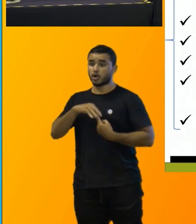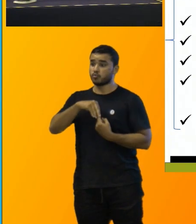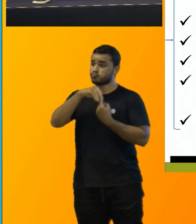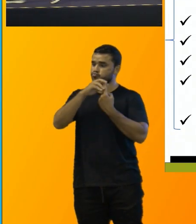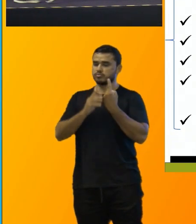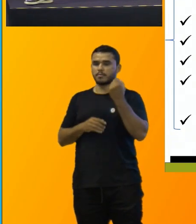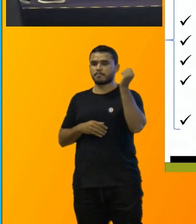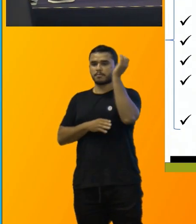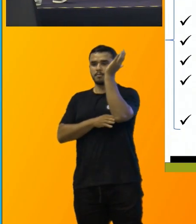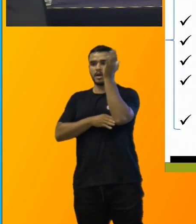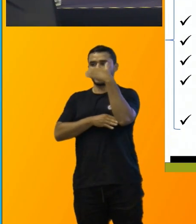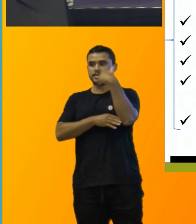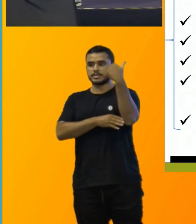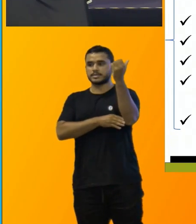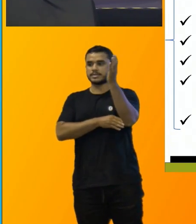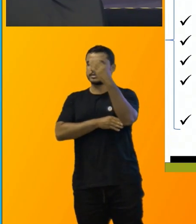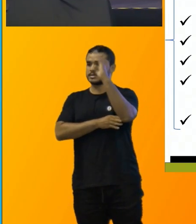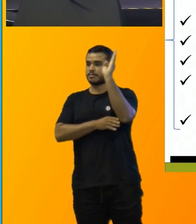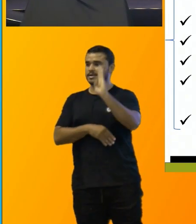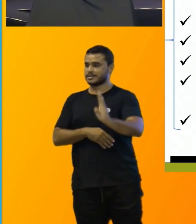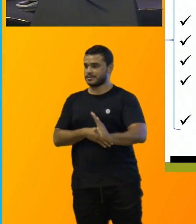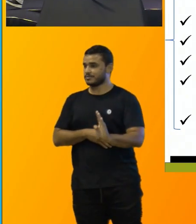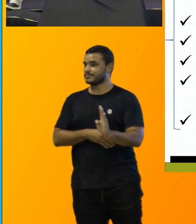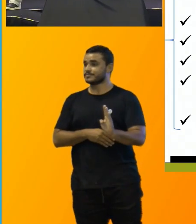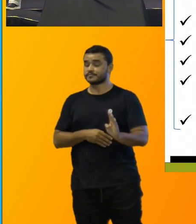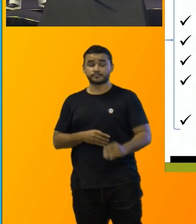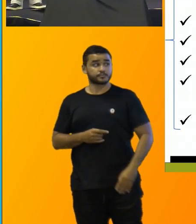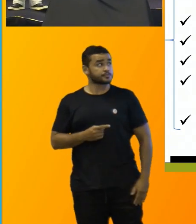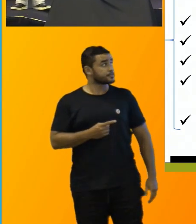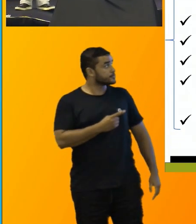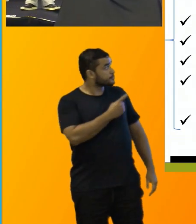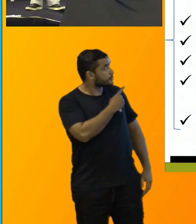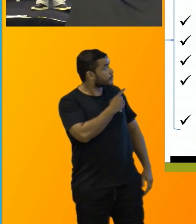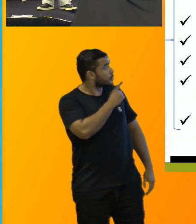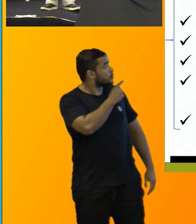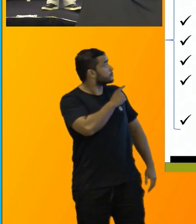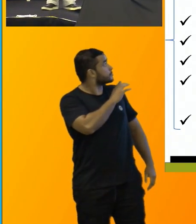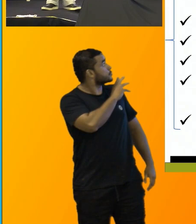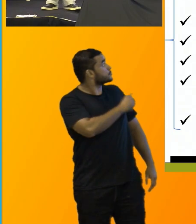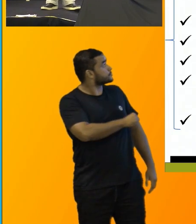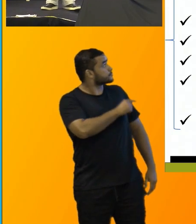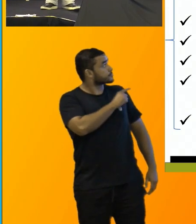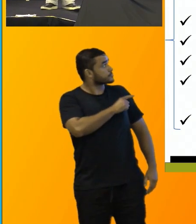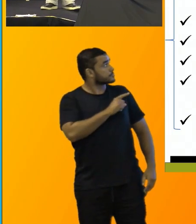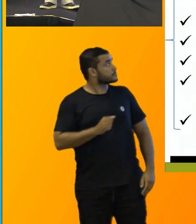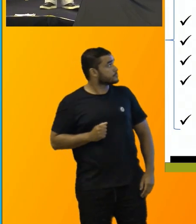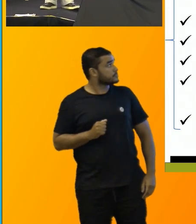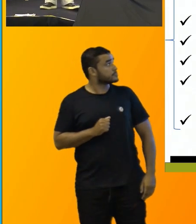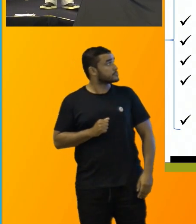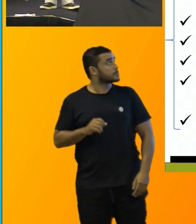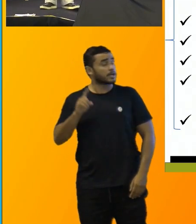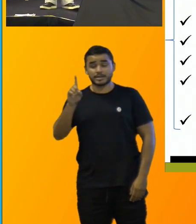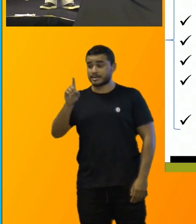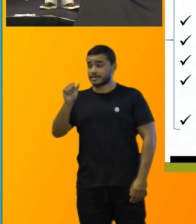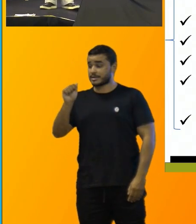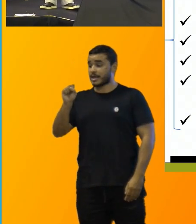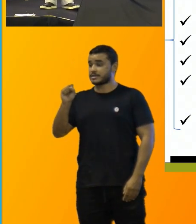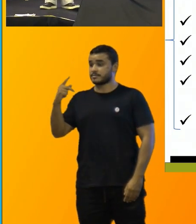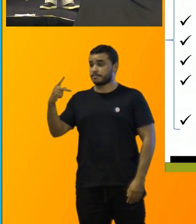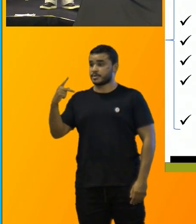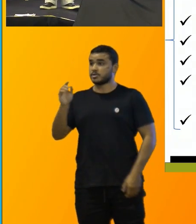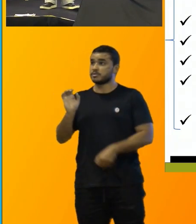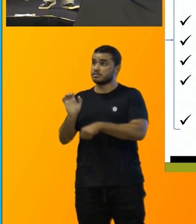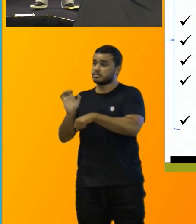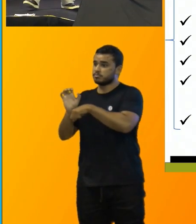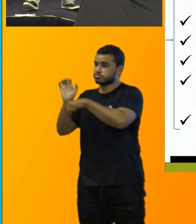Departamento Administrativo do Serviço Público. Todos os estados da federação tinham interventores, não